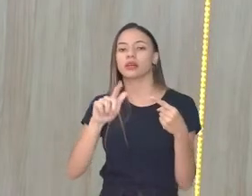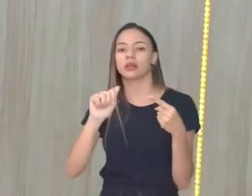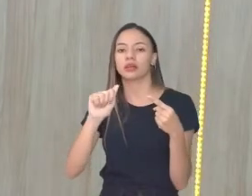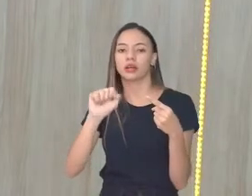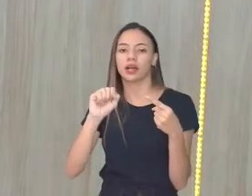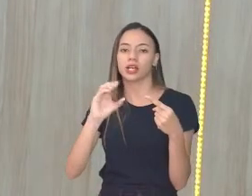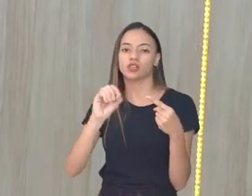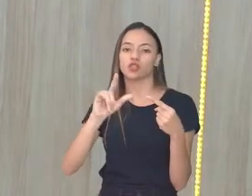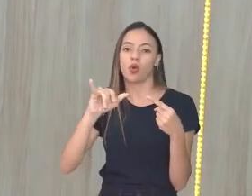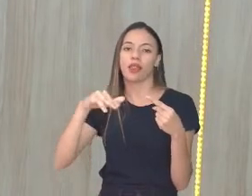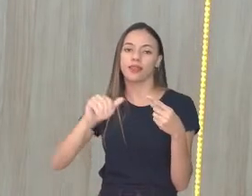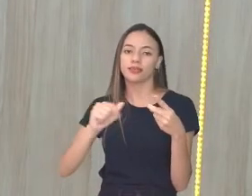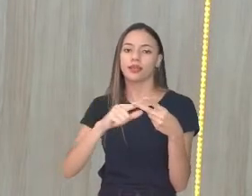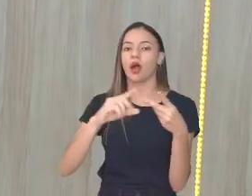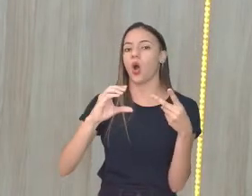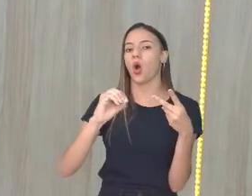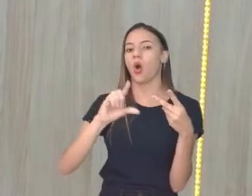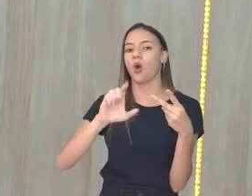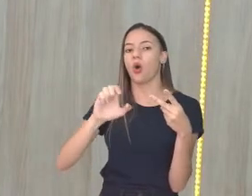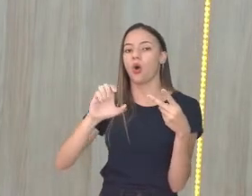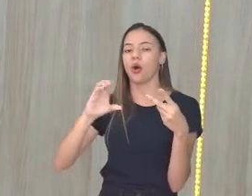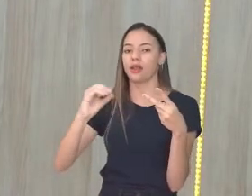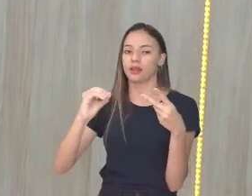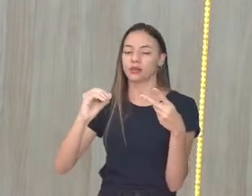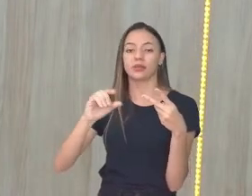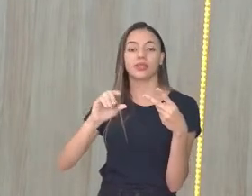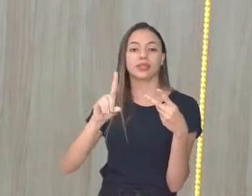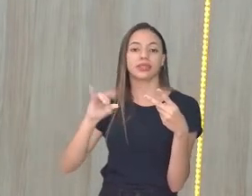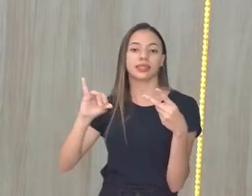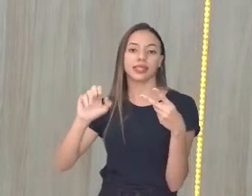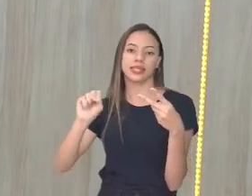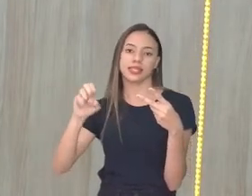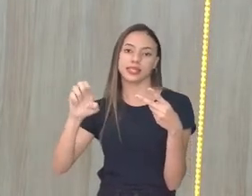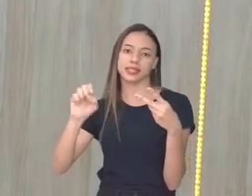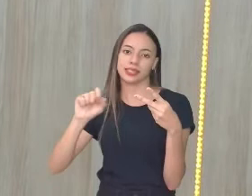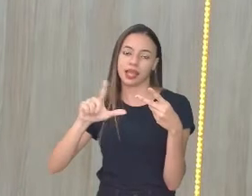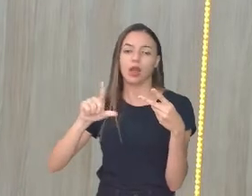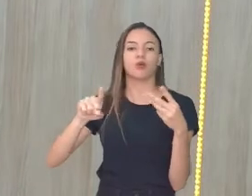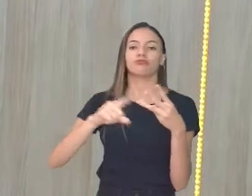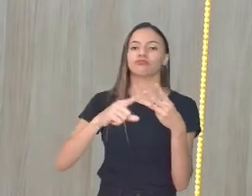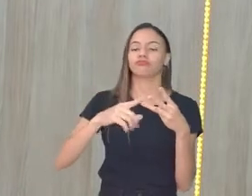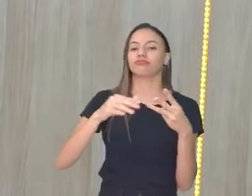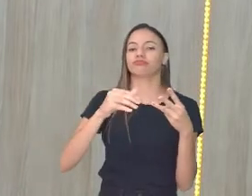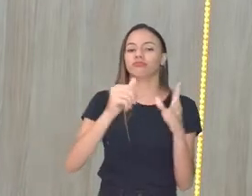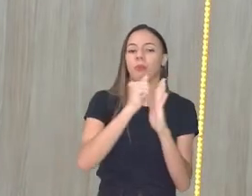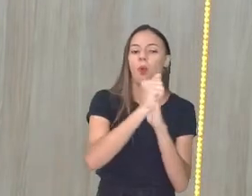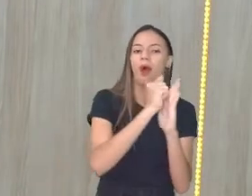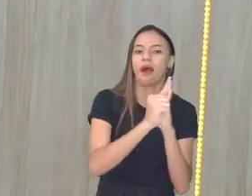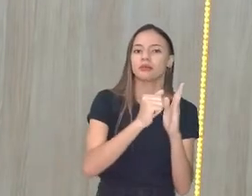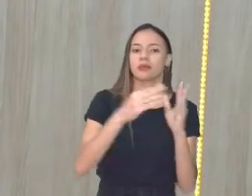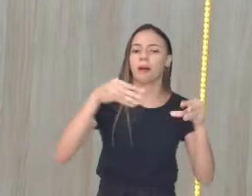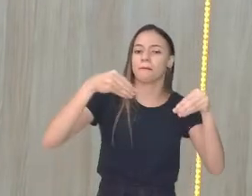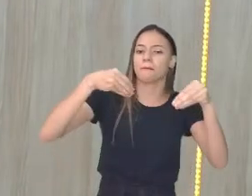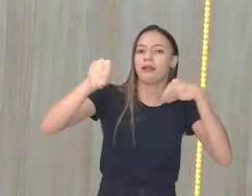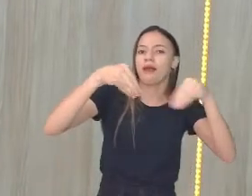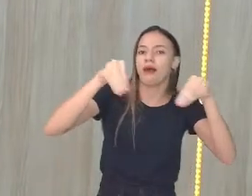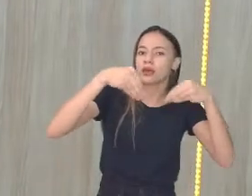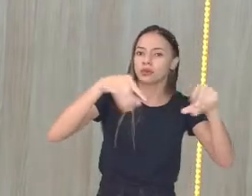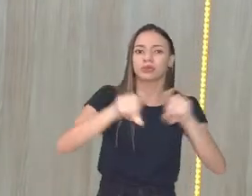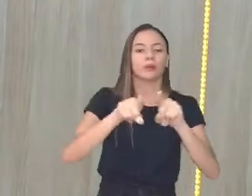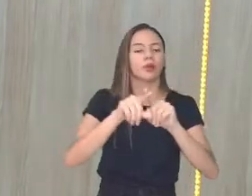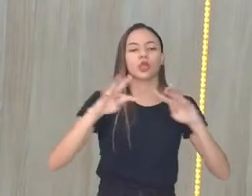de outros produtos, né? Então, borracha, né, plástico, né, então tudo ali como derivados,